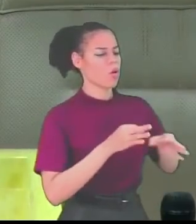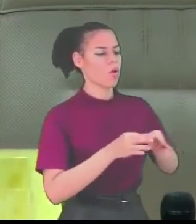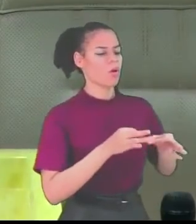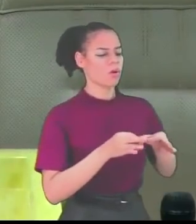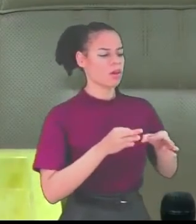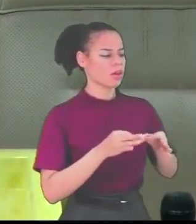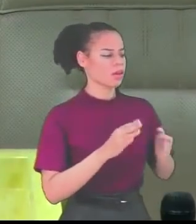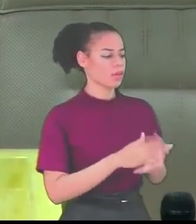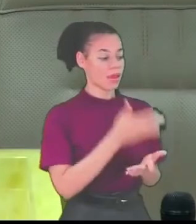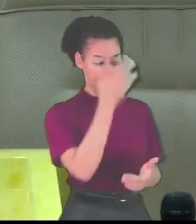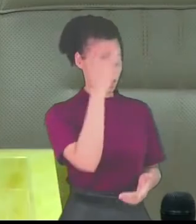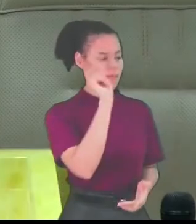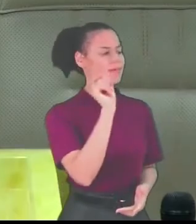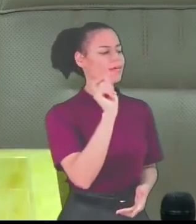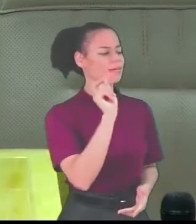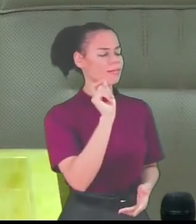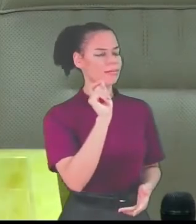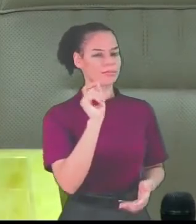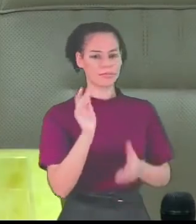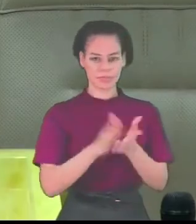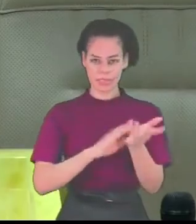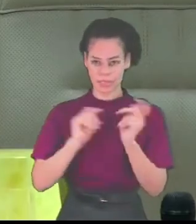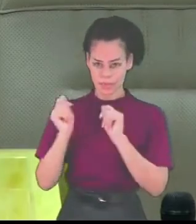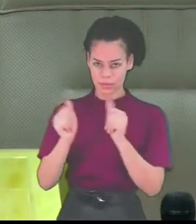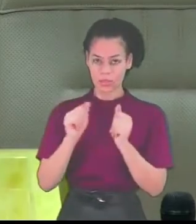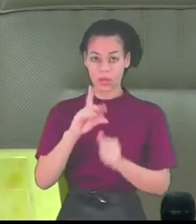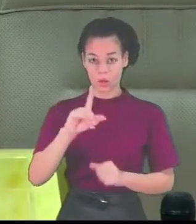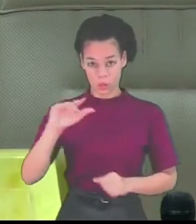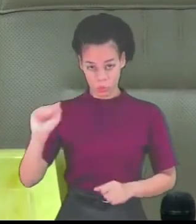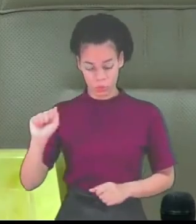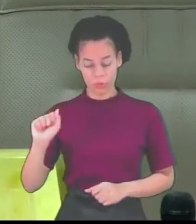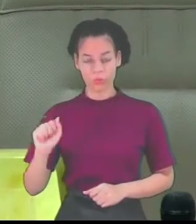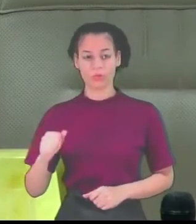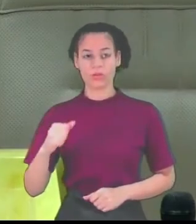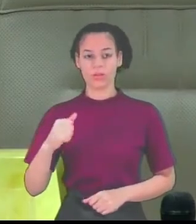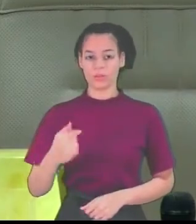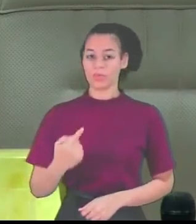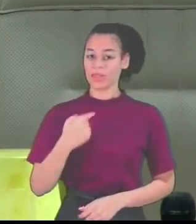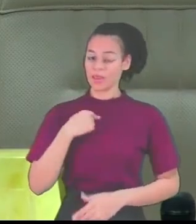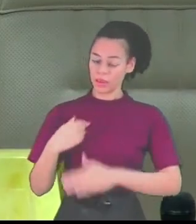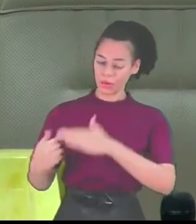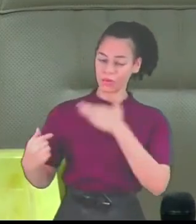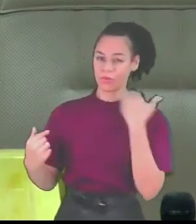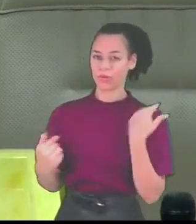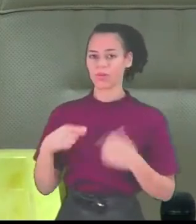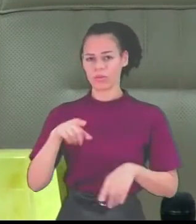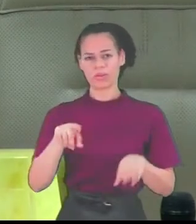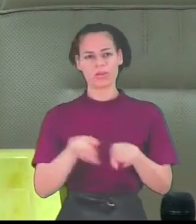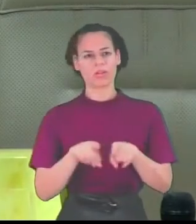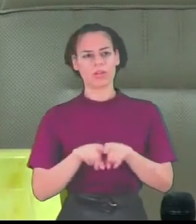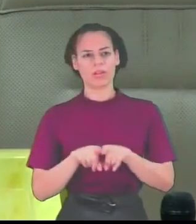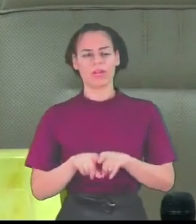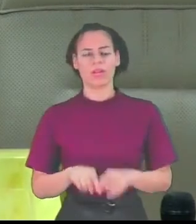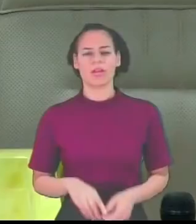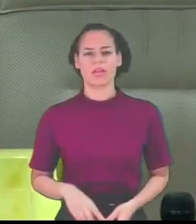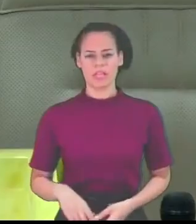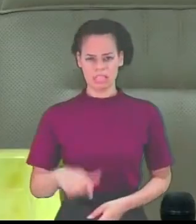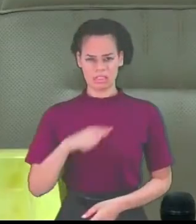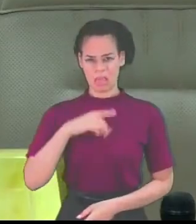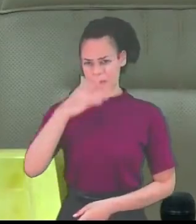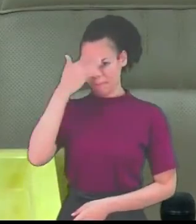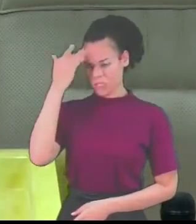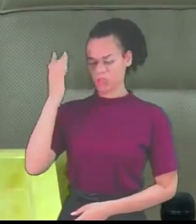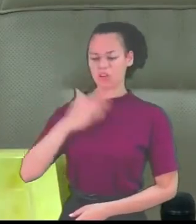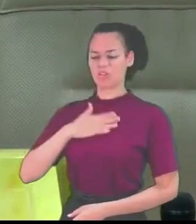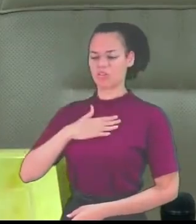quem será Aleluia Segunda eu vou passar você vai passar você tem gente que mata um peito o